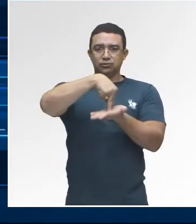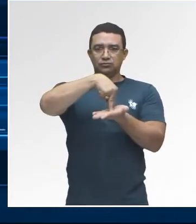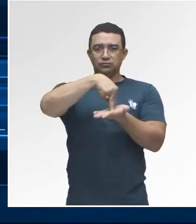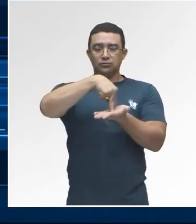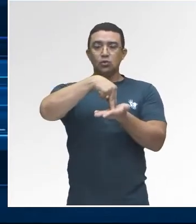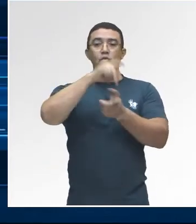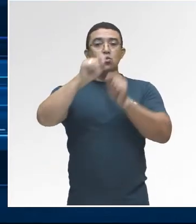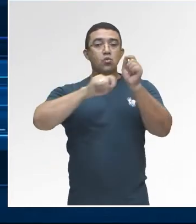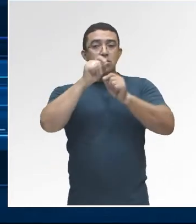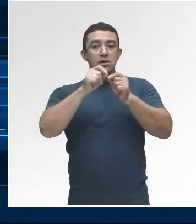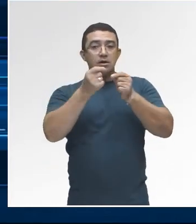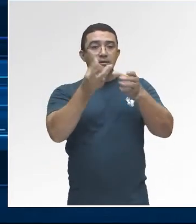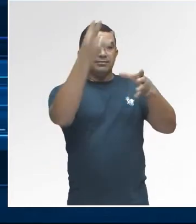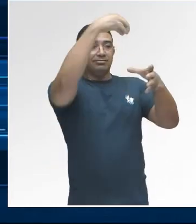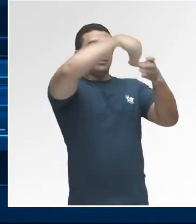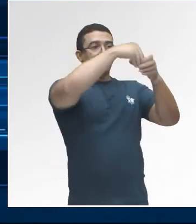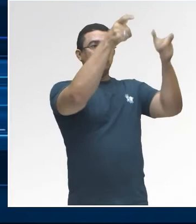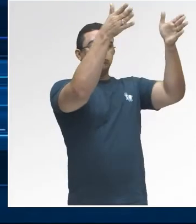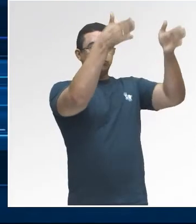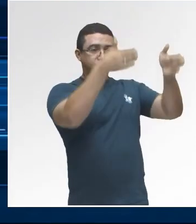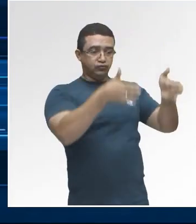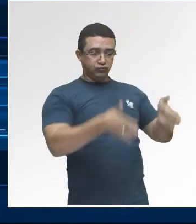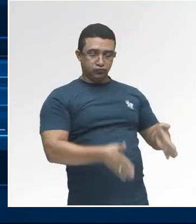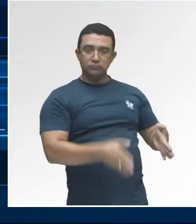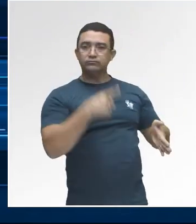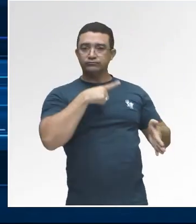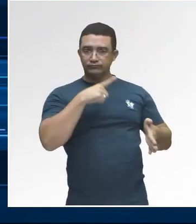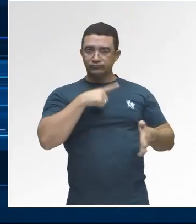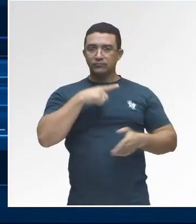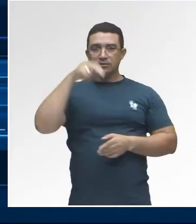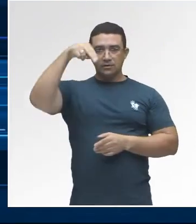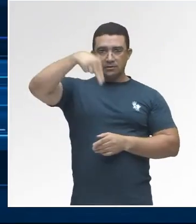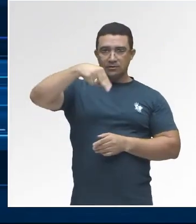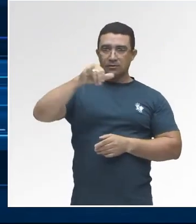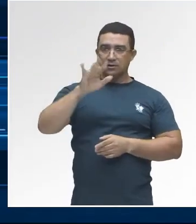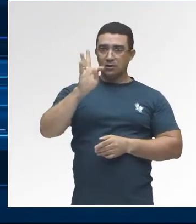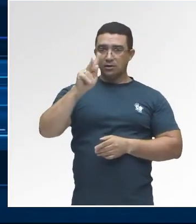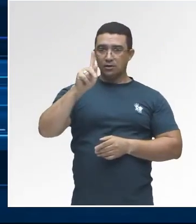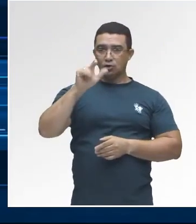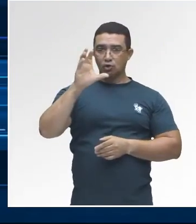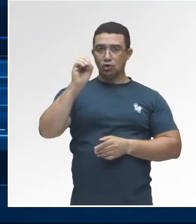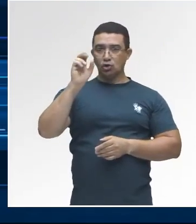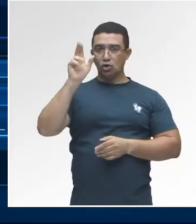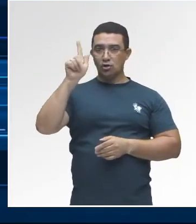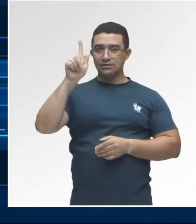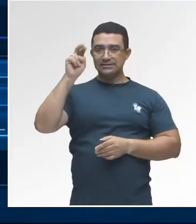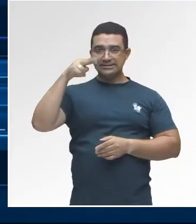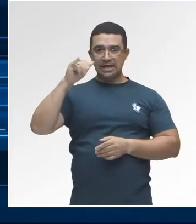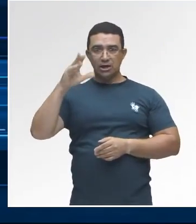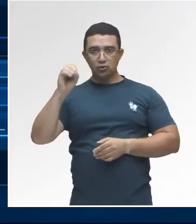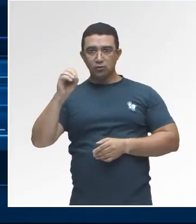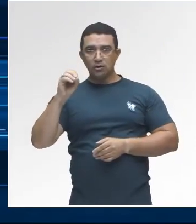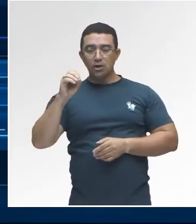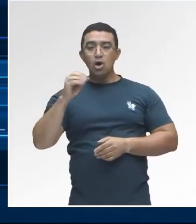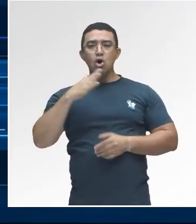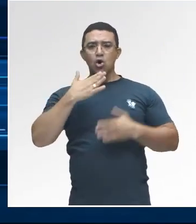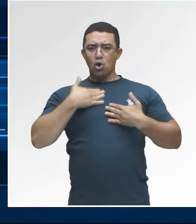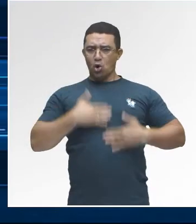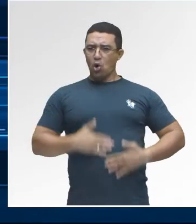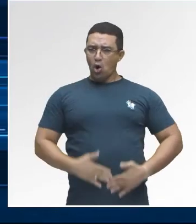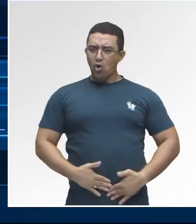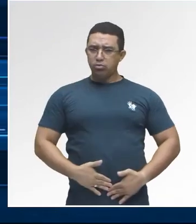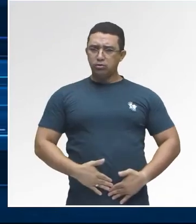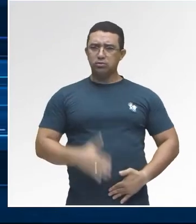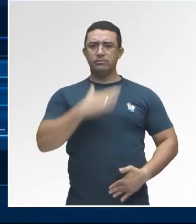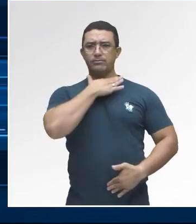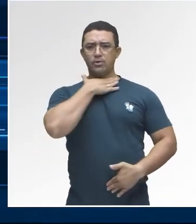Do nitrogênio líquido. Então, esse corpo é preservado dentro, né, daqueles tanques que vocês viram as